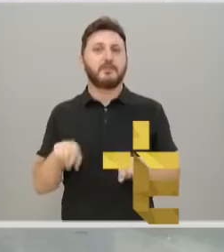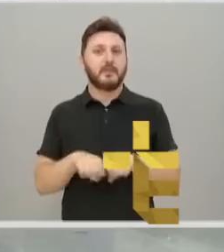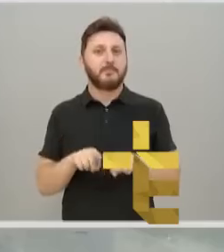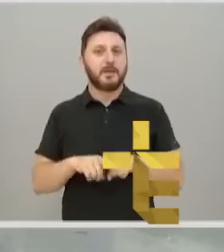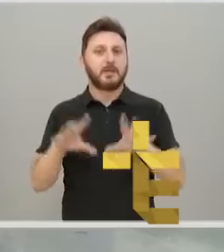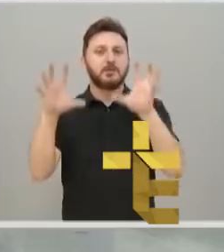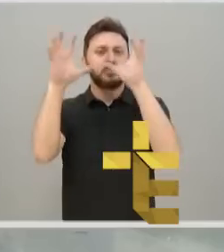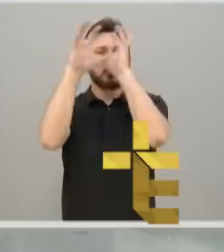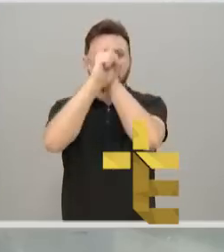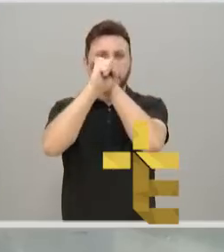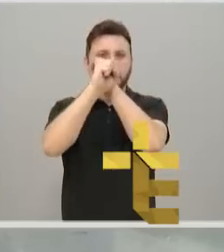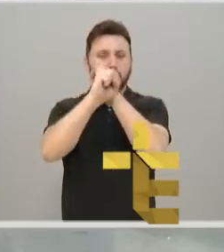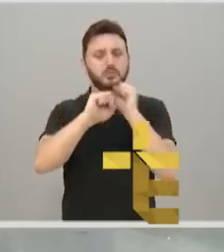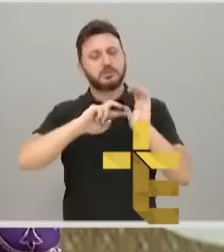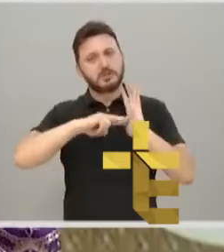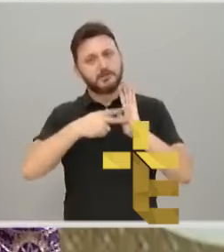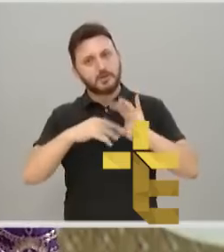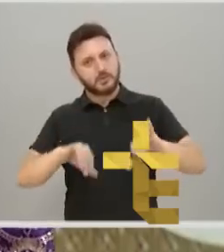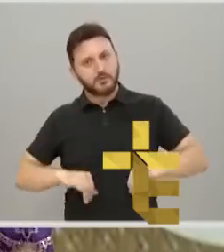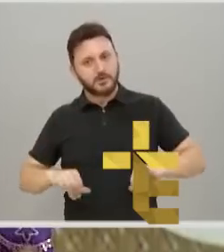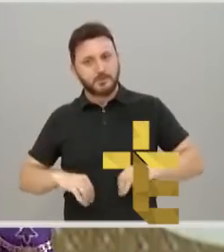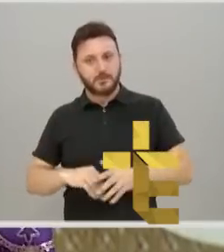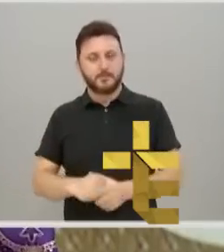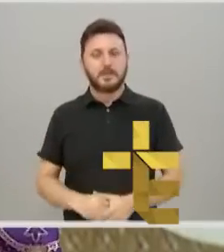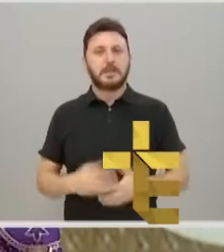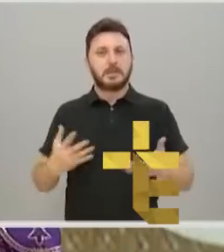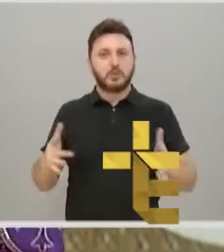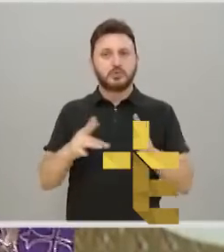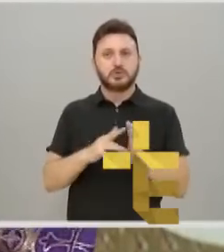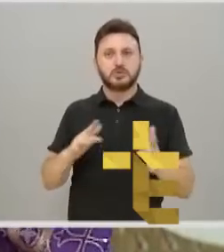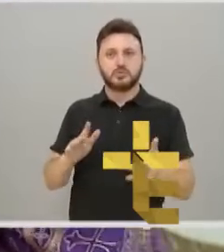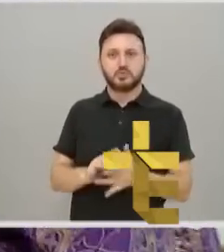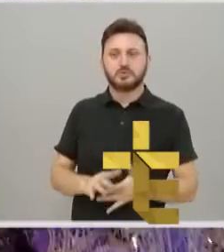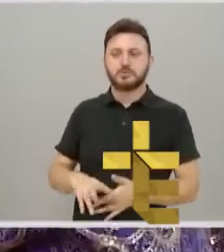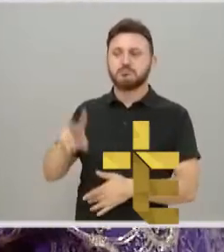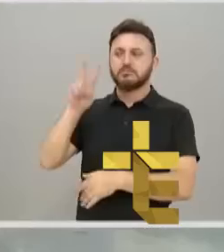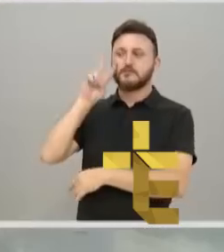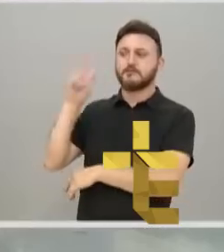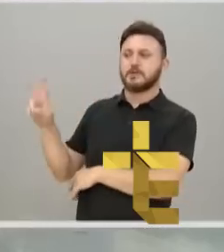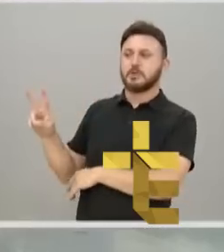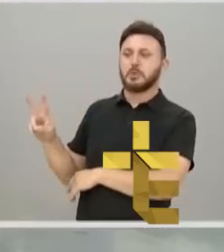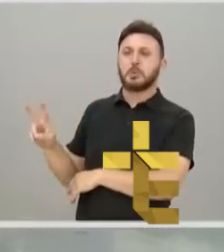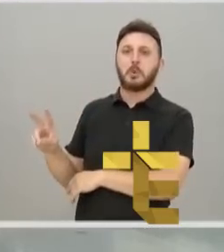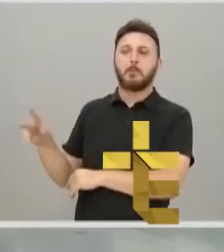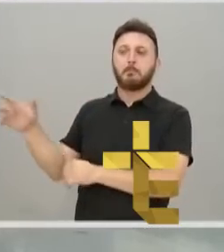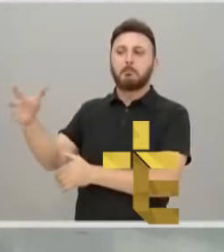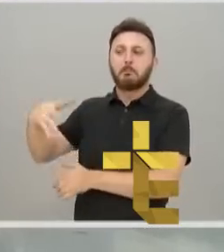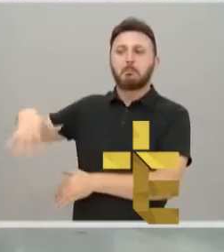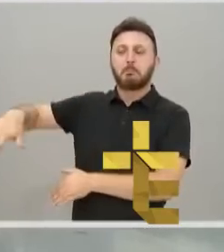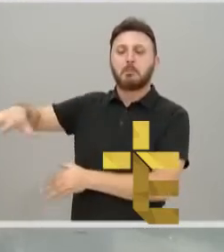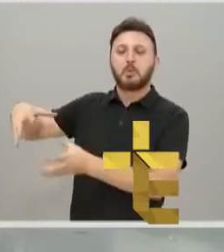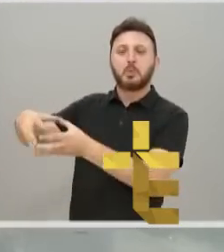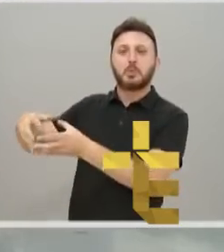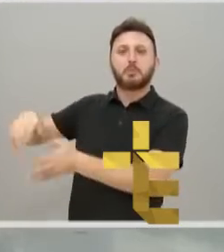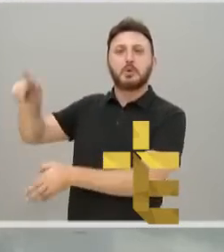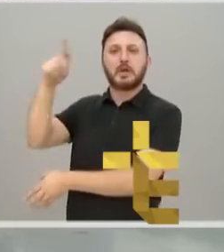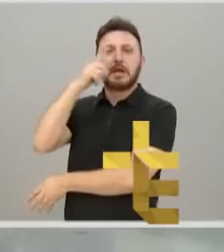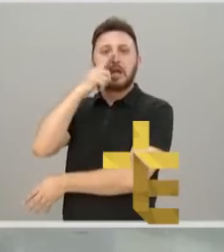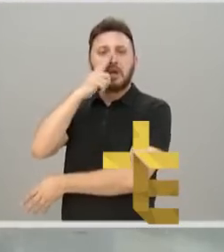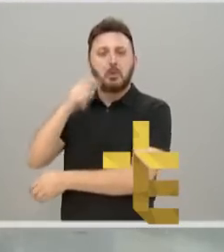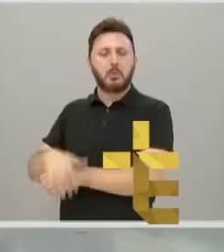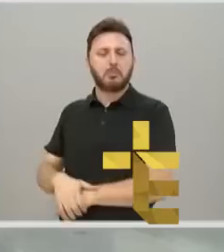Jesus se dá conta. Os gregos, os inteligentes, Por que